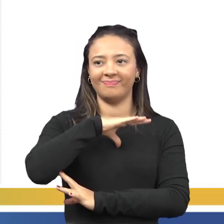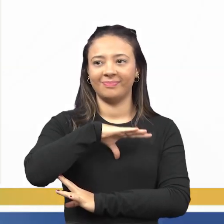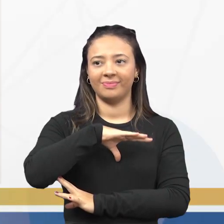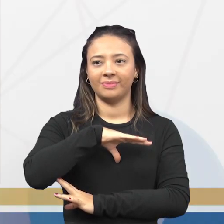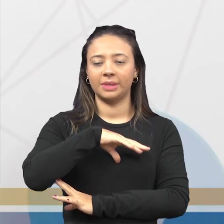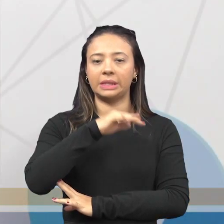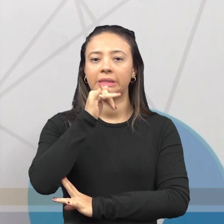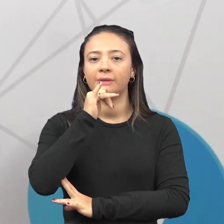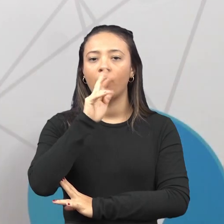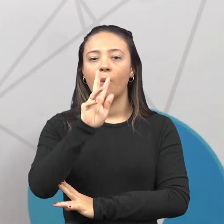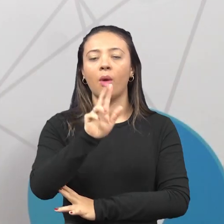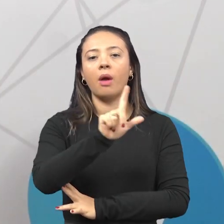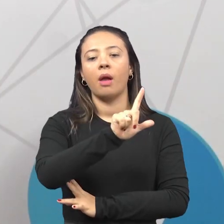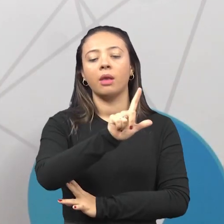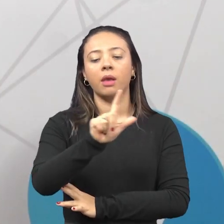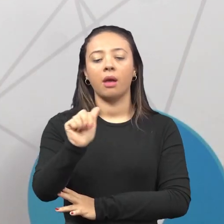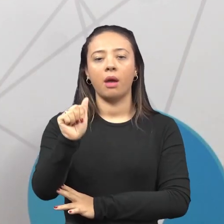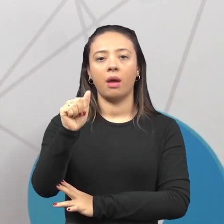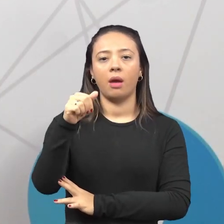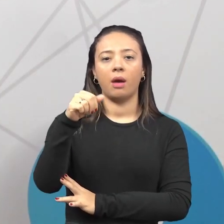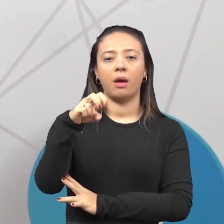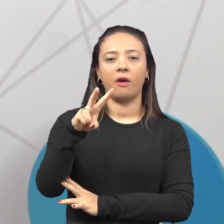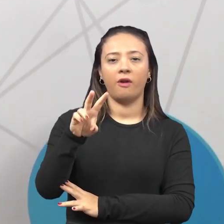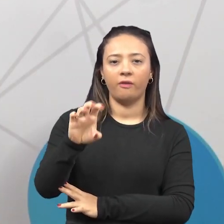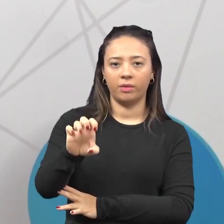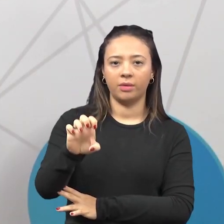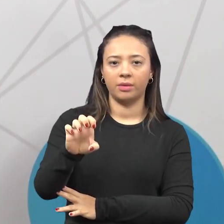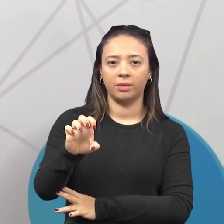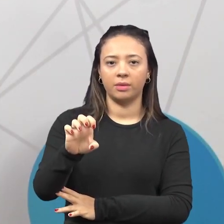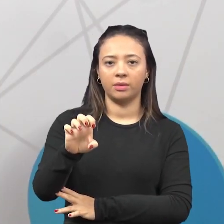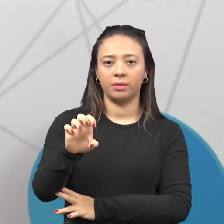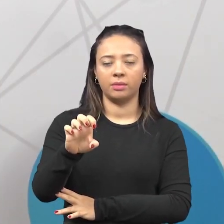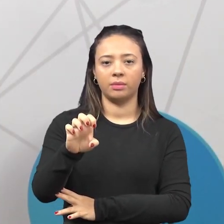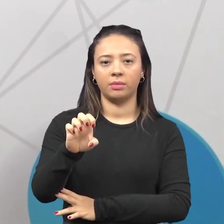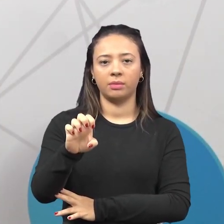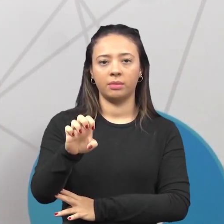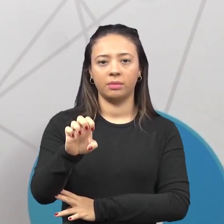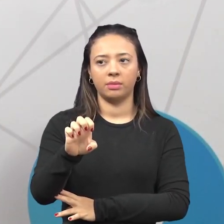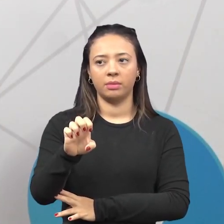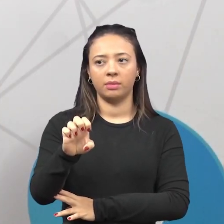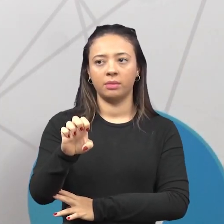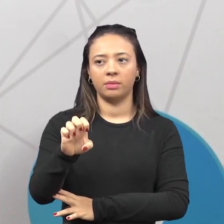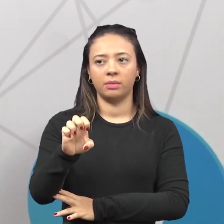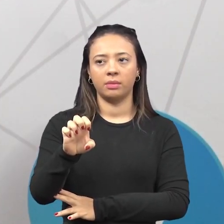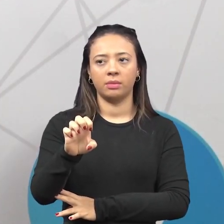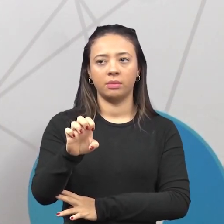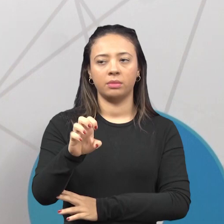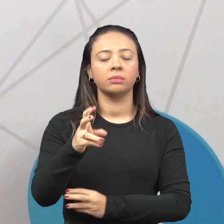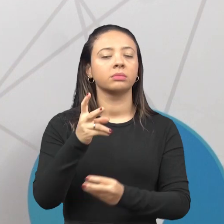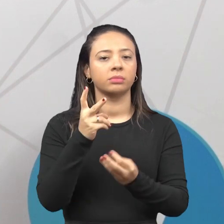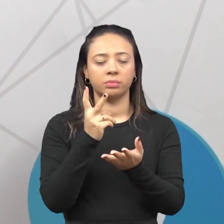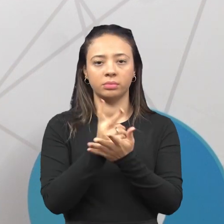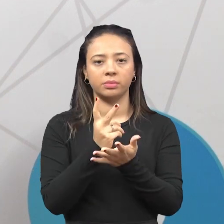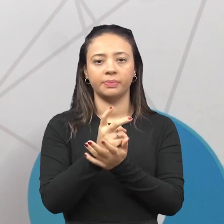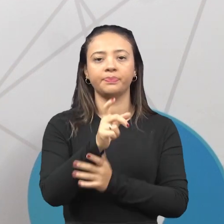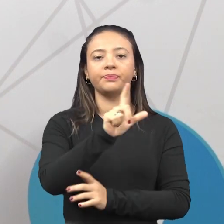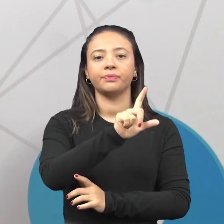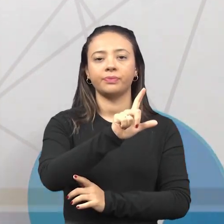escreve com L, certo? 2 L, A, U, B, E. Então, o som dele sempre vai ser do LH do